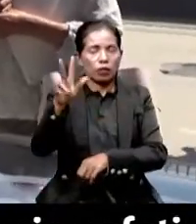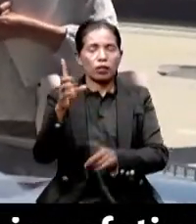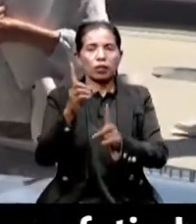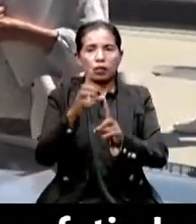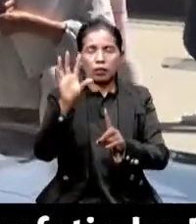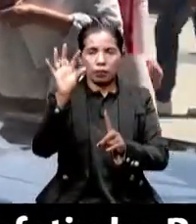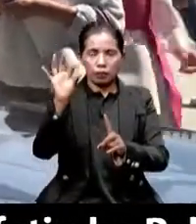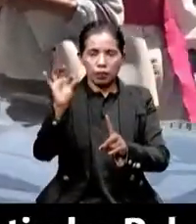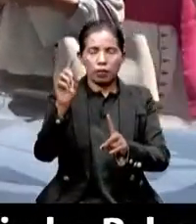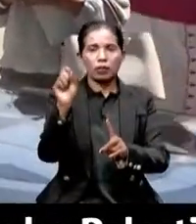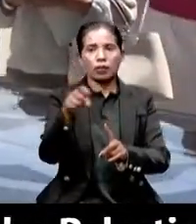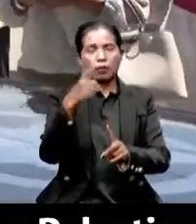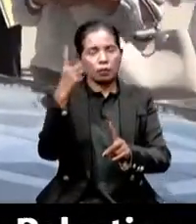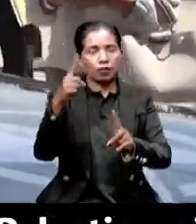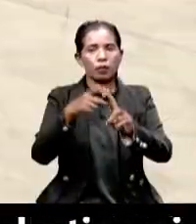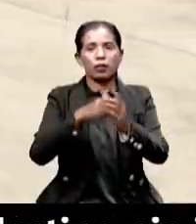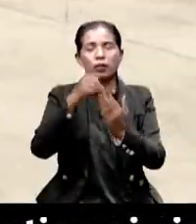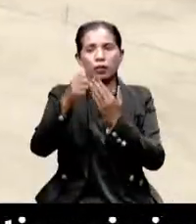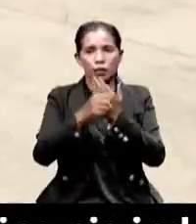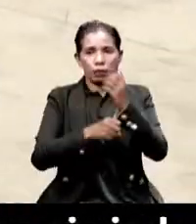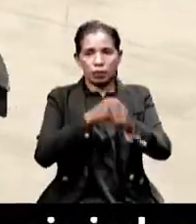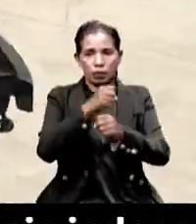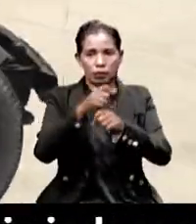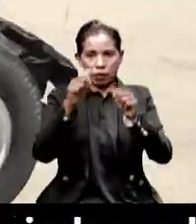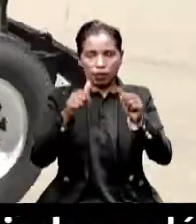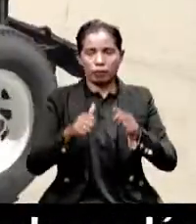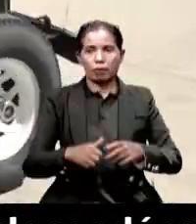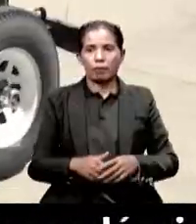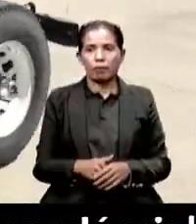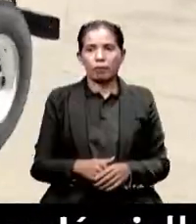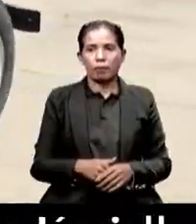Loroncia, Tolorão San Resinguida, Fulano Setembro, Tinangne. Agostinho da Costa, Adriano Verdial, Ziemen.